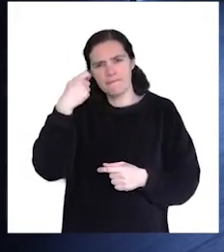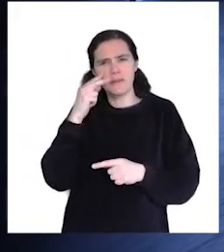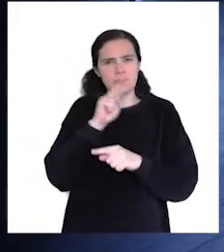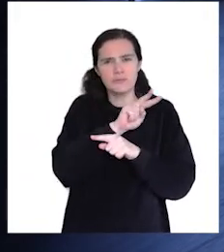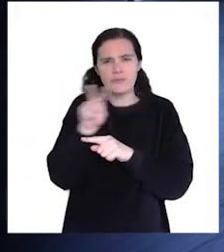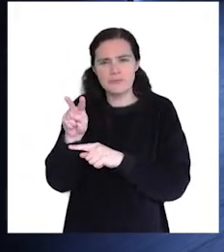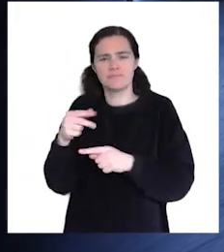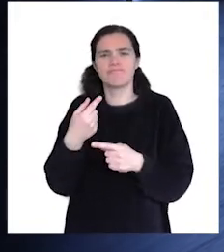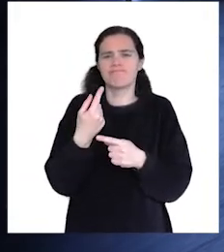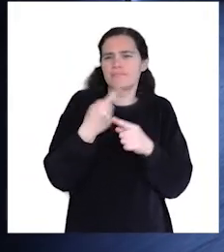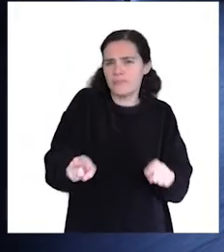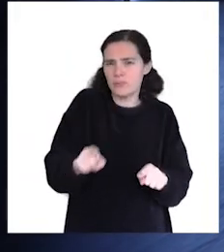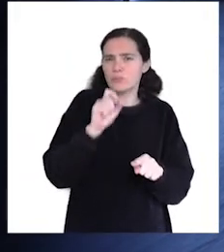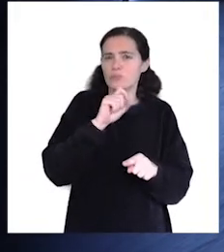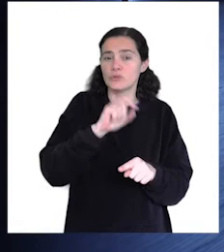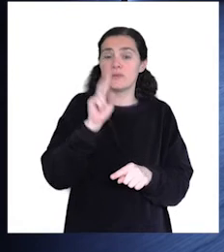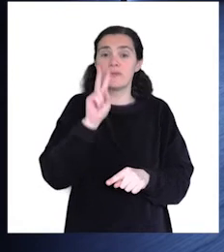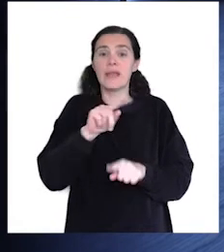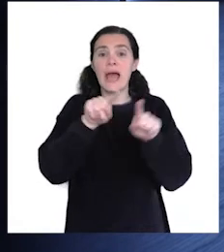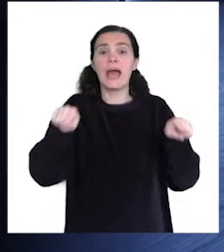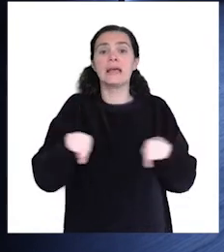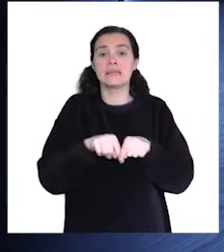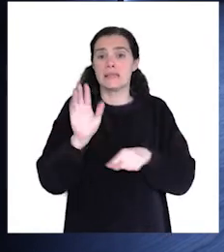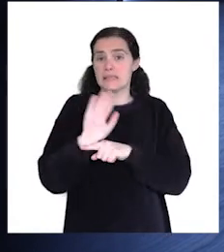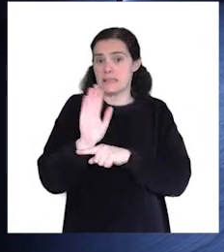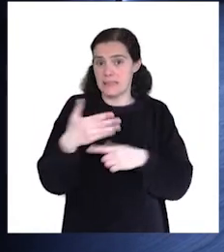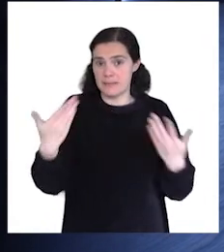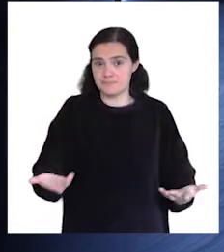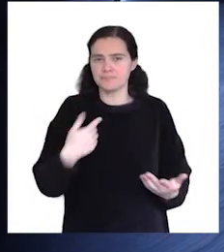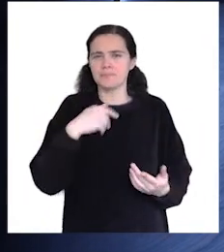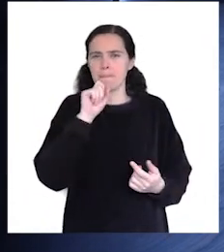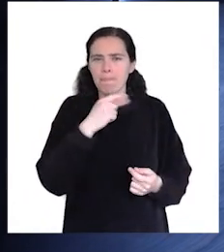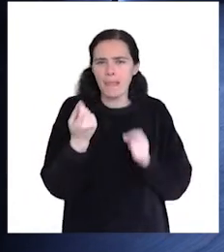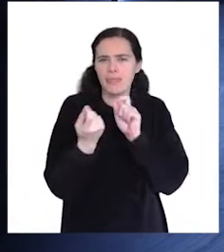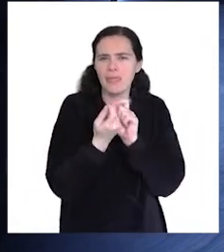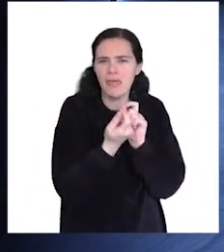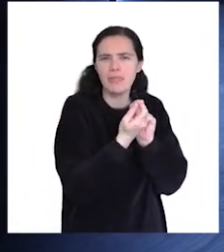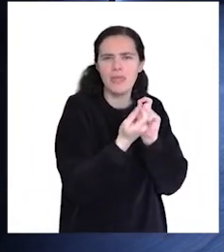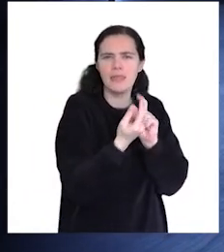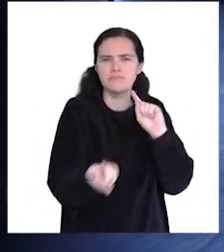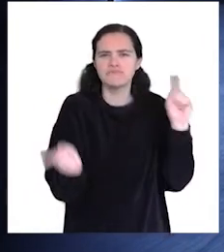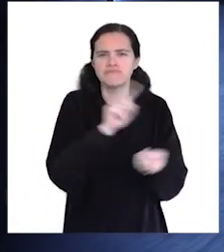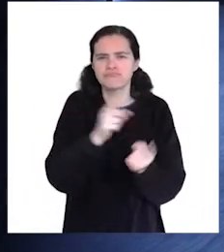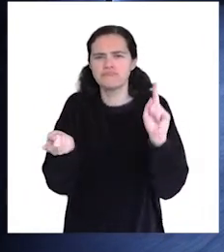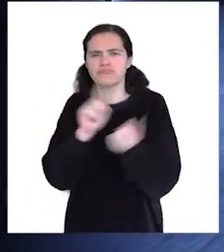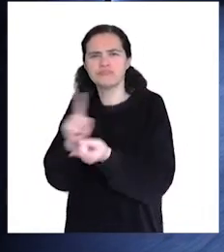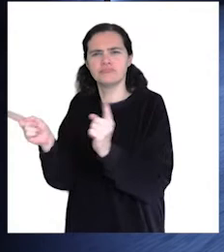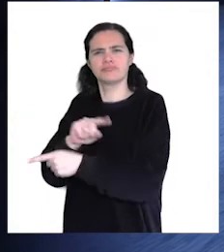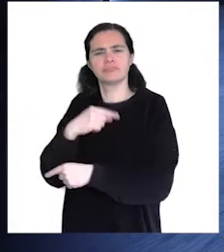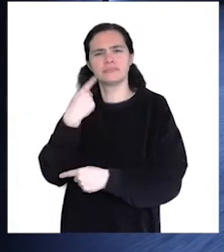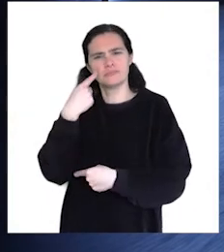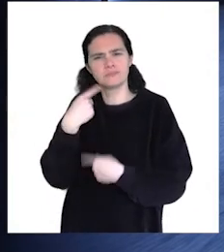filme uma visão diferente daquela que é possível numa sala de cinema, produzir aproximações e contrastes que, no fundo,